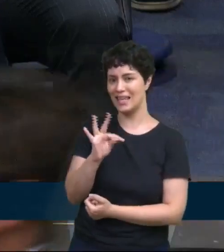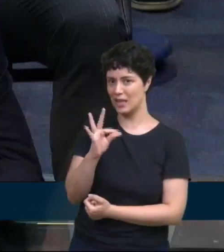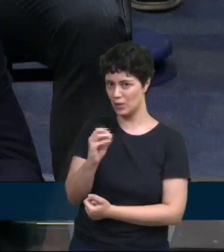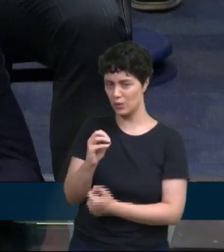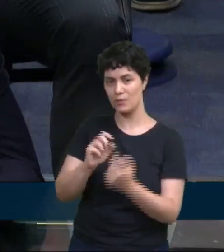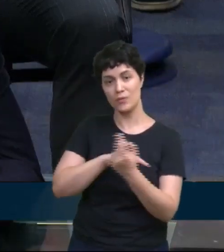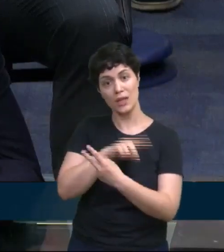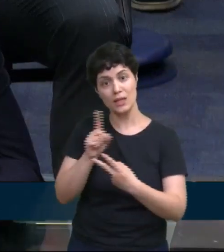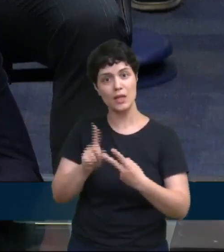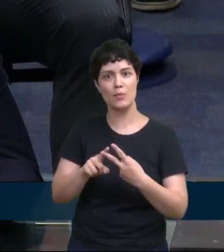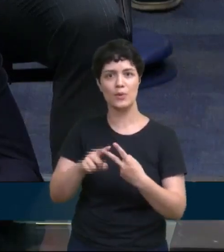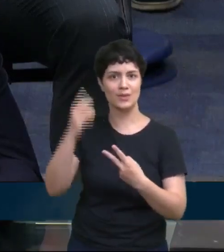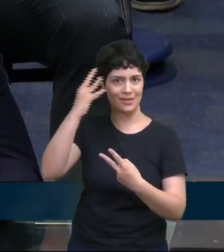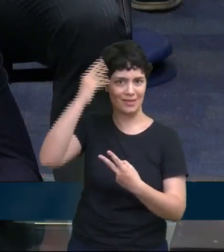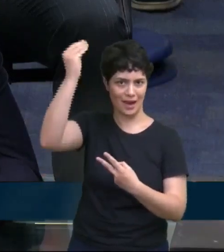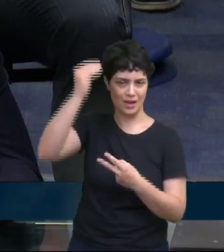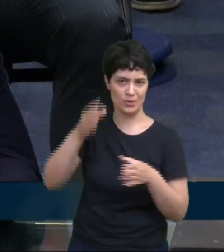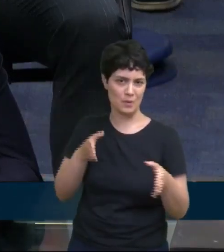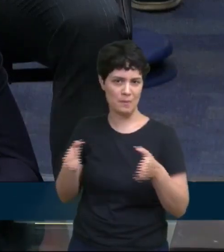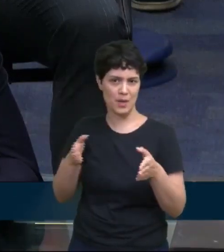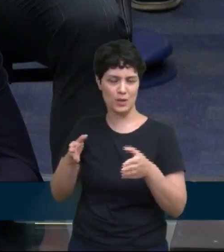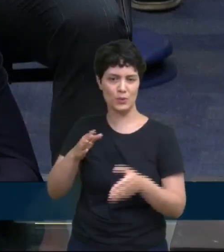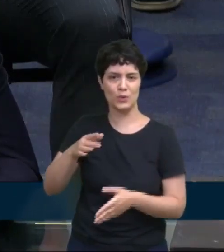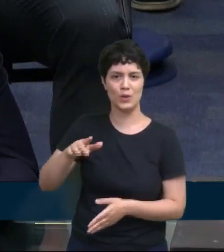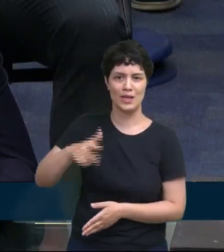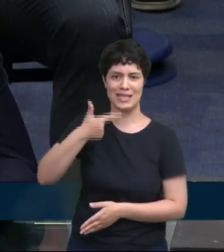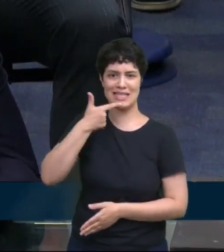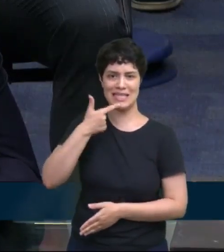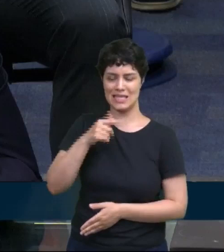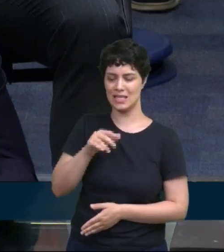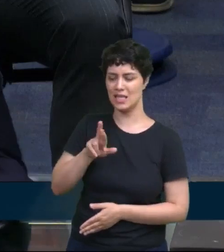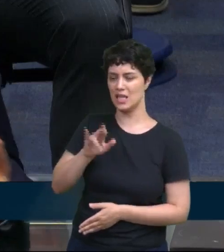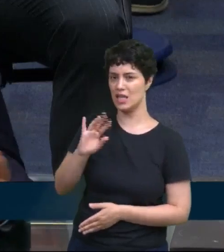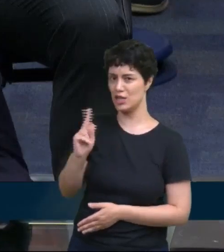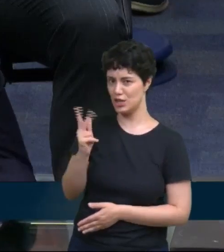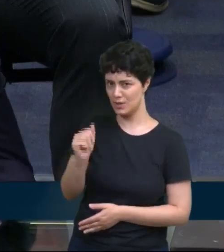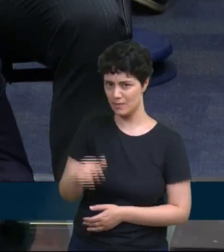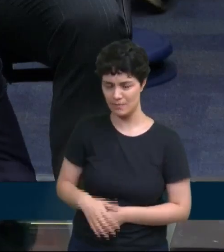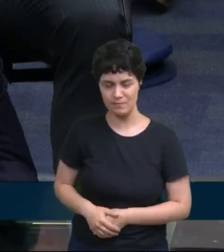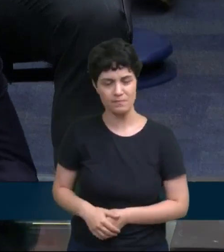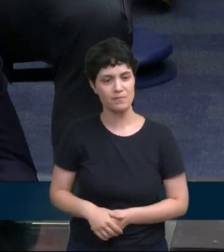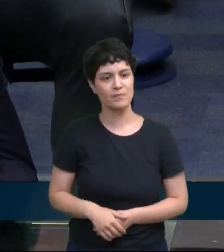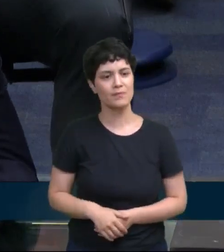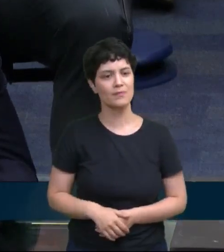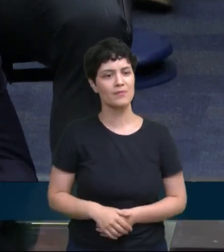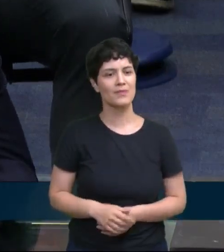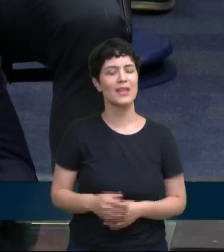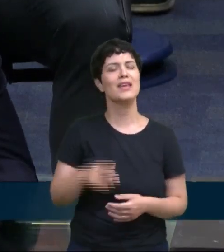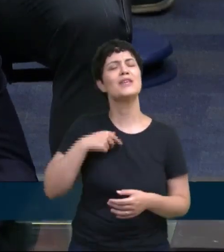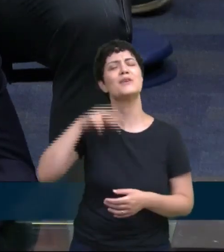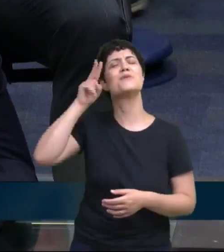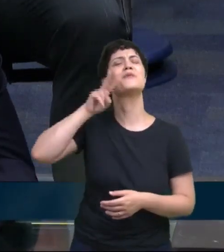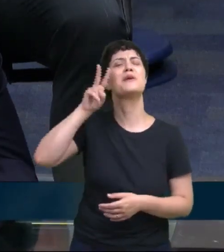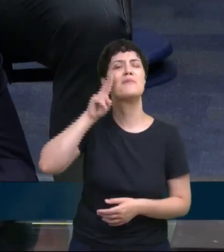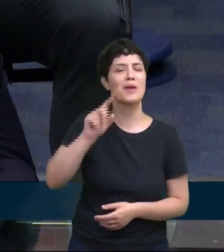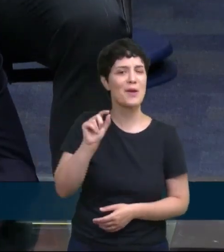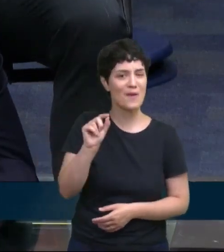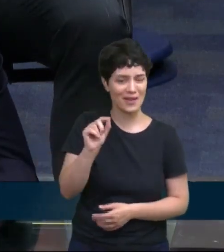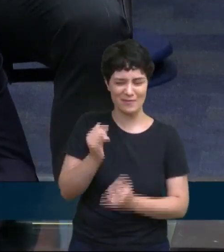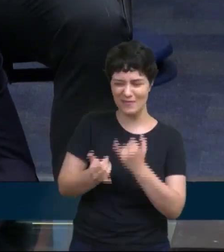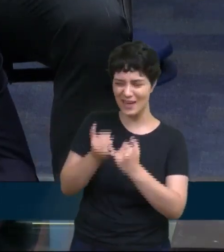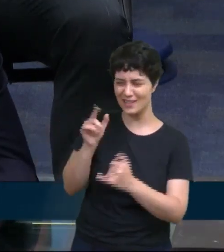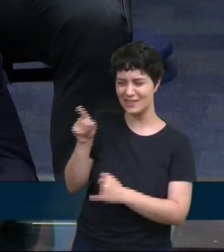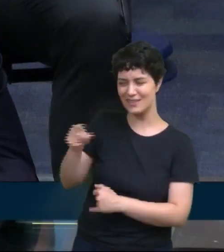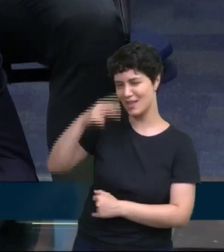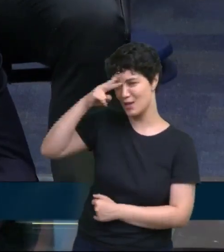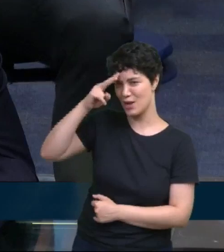governo Beto Rich. E eu lembro que, numa oportunidade, esta que é a referência parecida com a do Carmo, havia lá